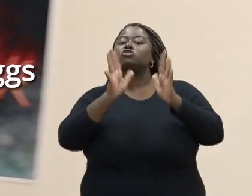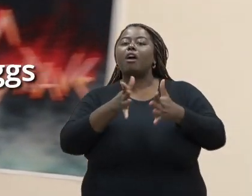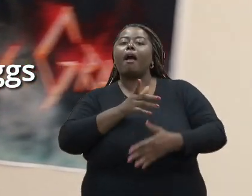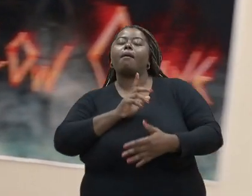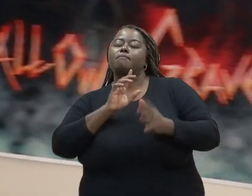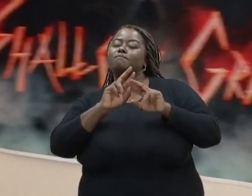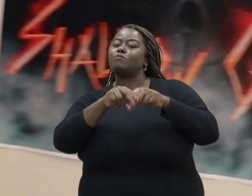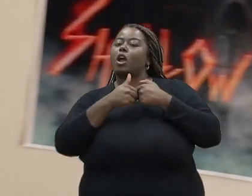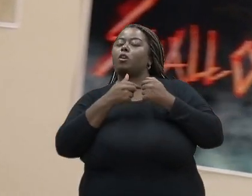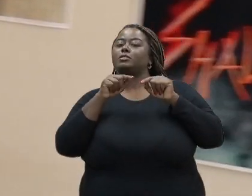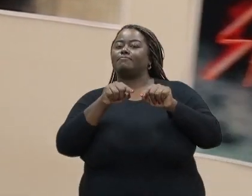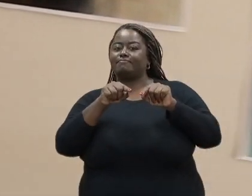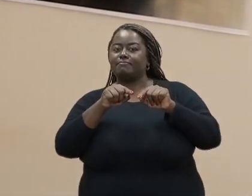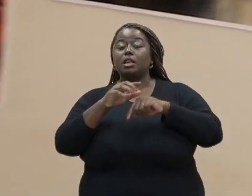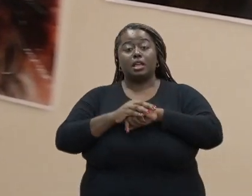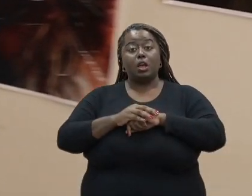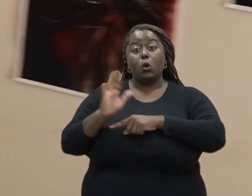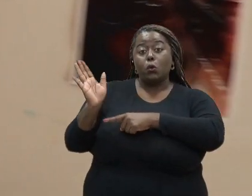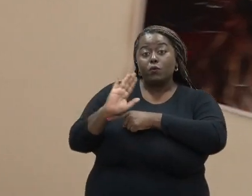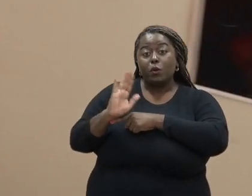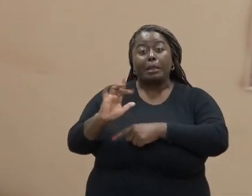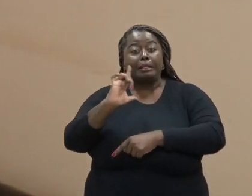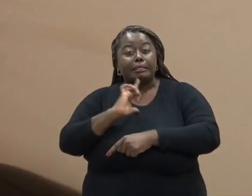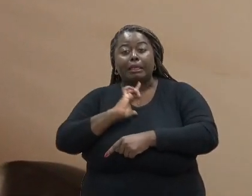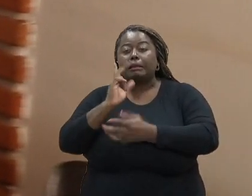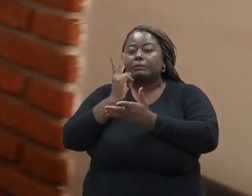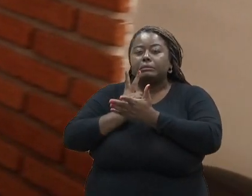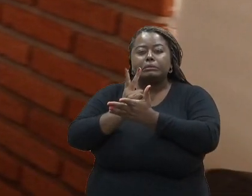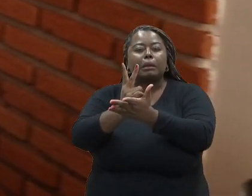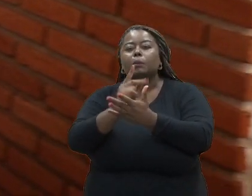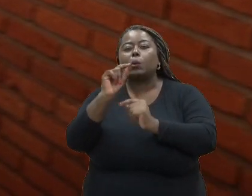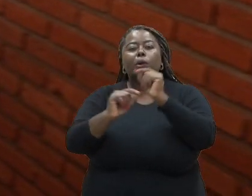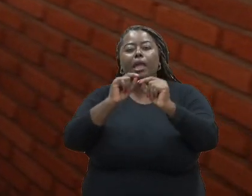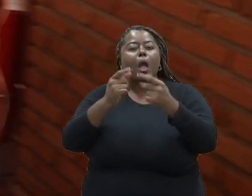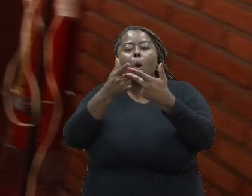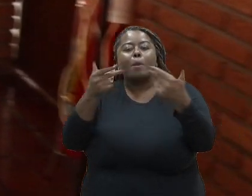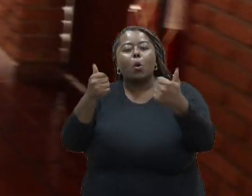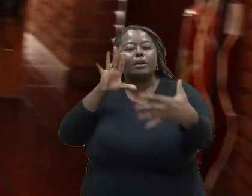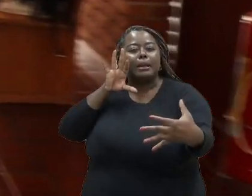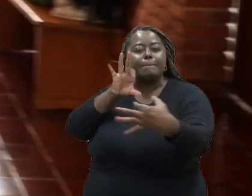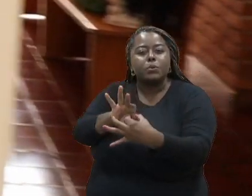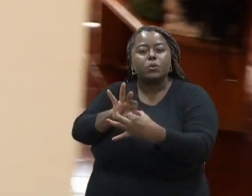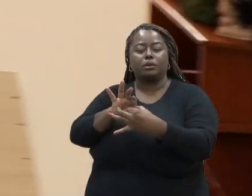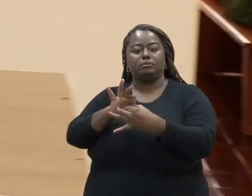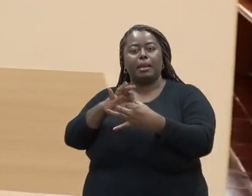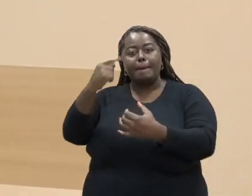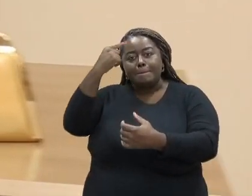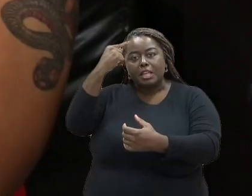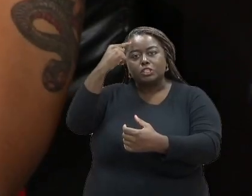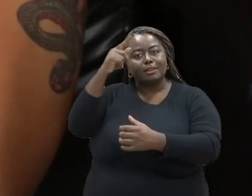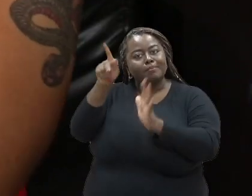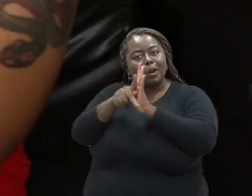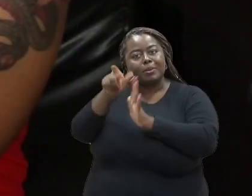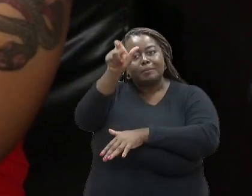easter eggs. Então em todas as cenas vai ter um easter egg ali vinculado à bipolaridade, à mente daquela